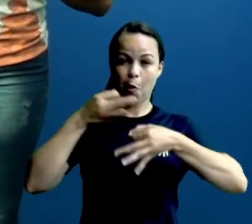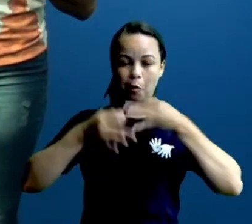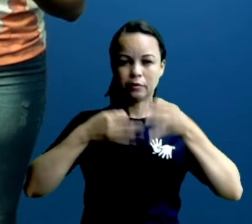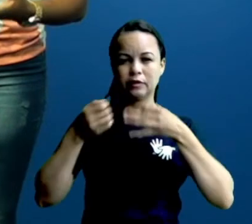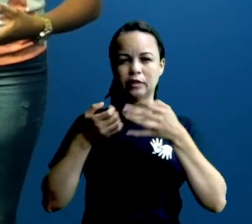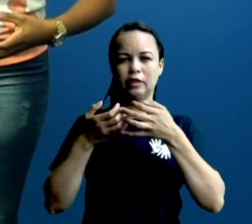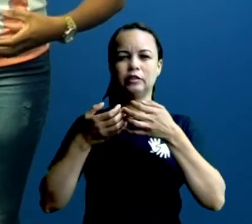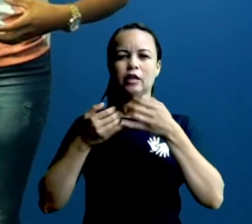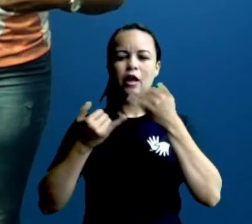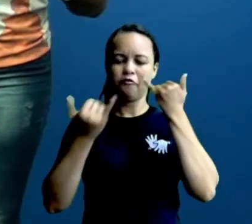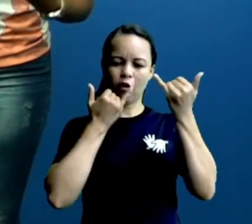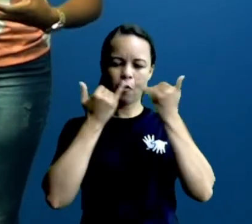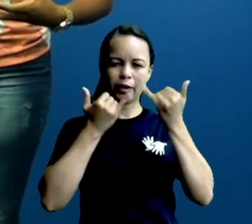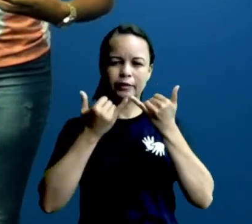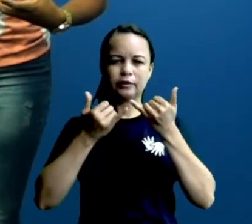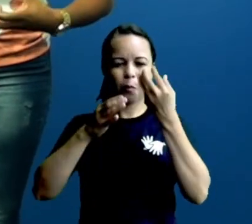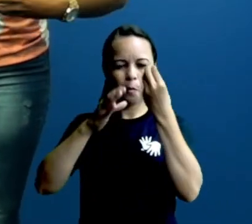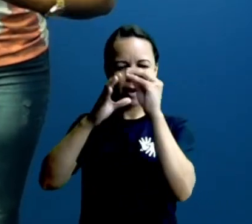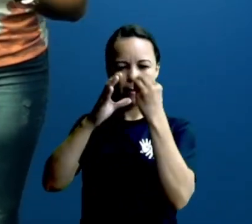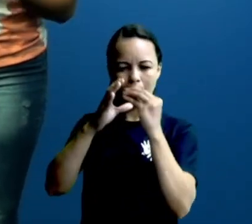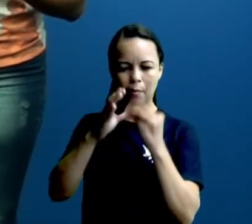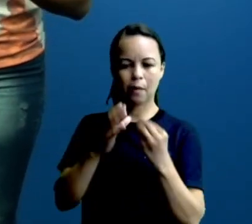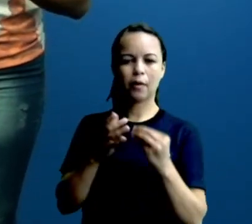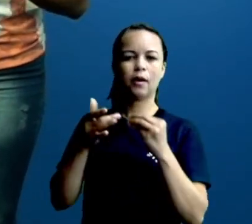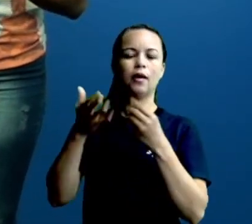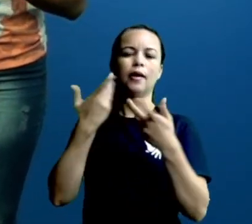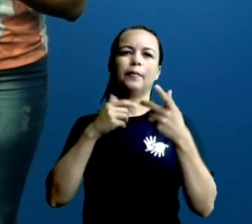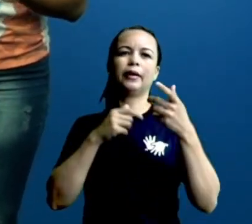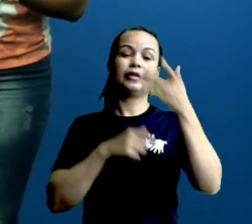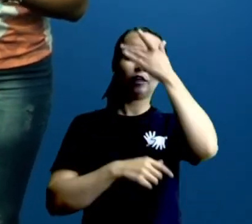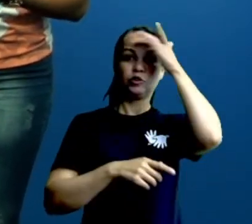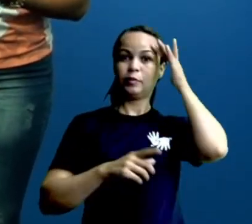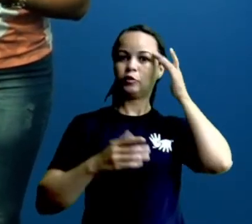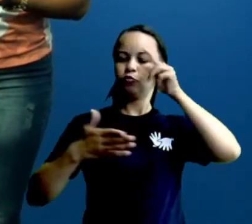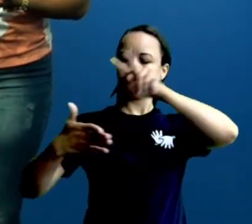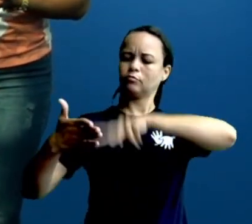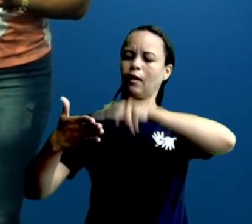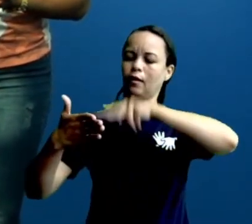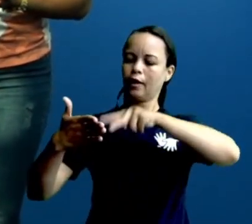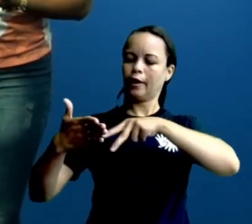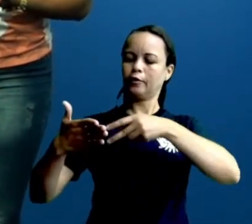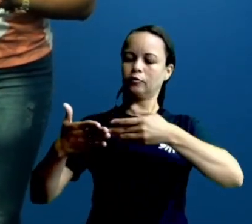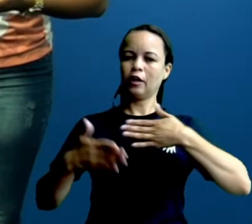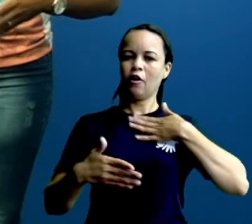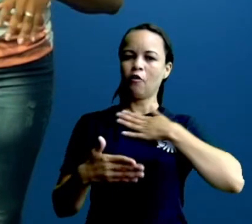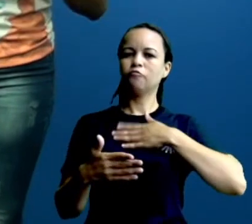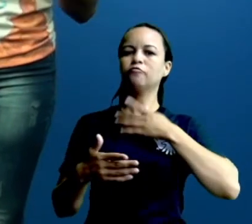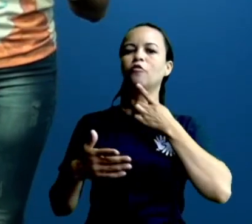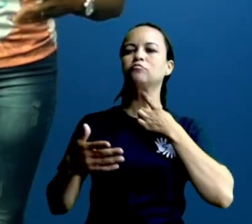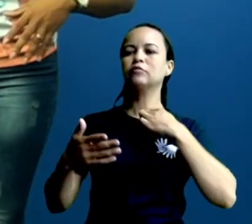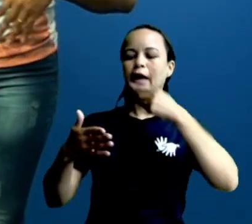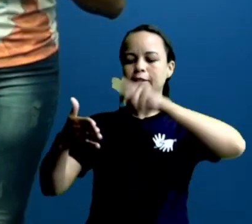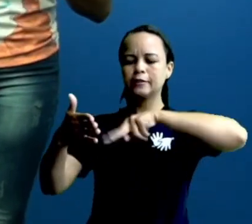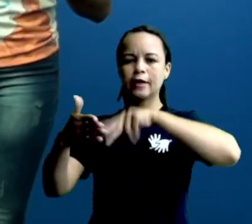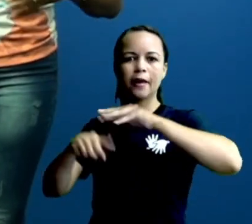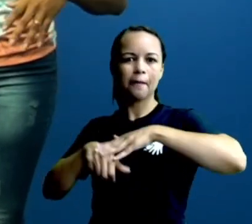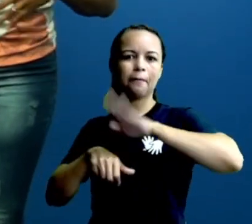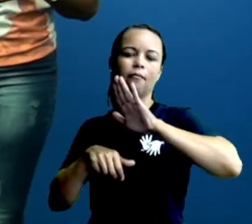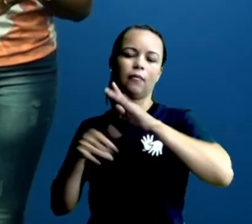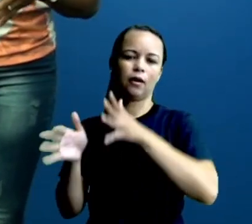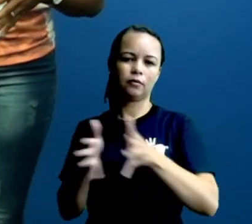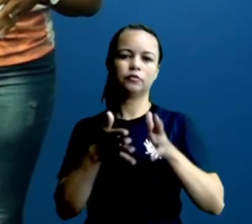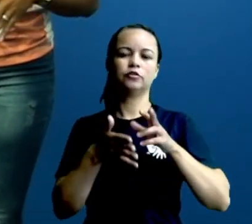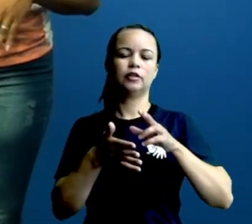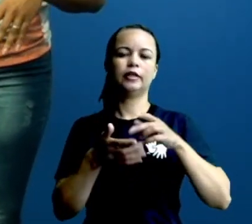informações para acrescentar, para deixar o teu leitor ainda mais com vontade de continuar essa leitura, tá? E ali você pode usar